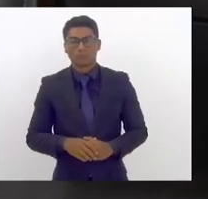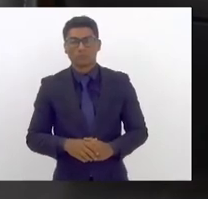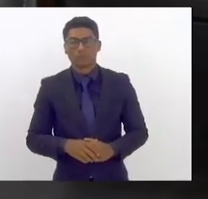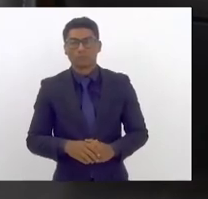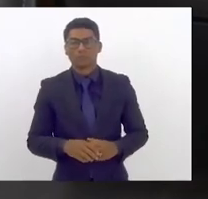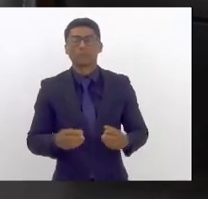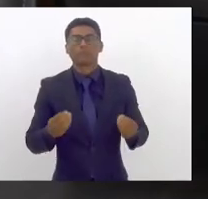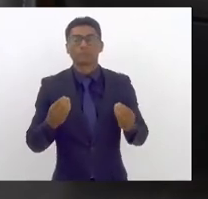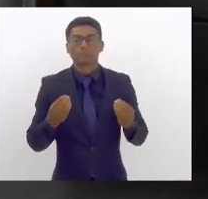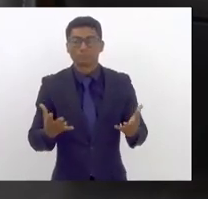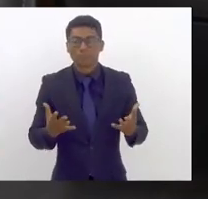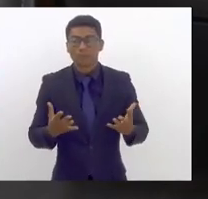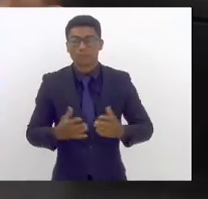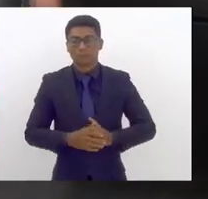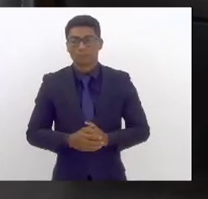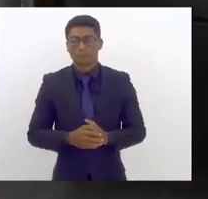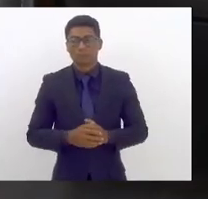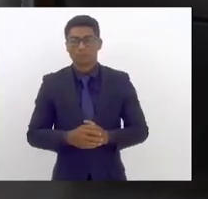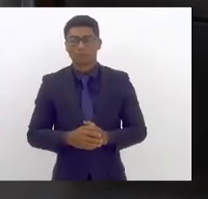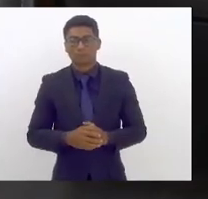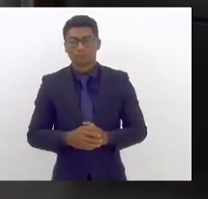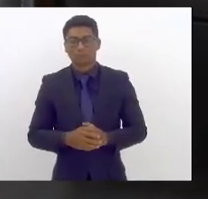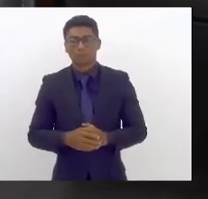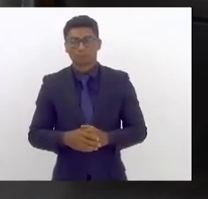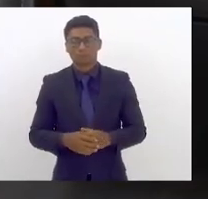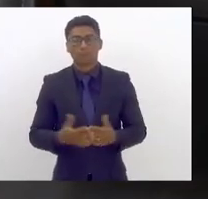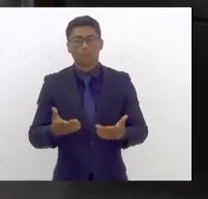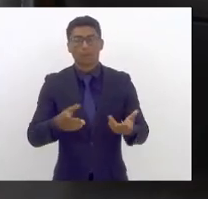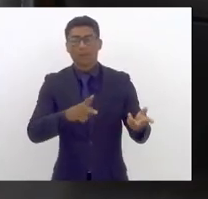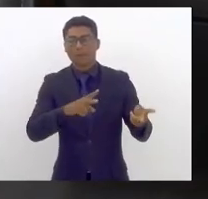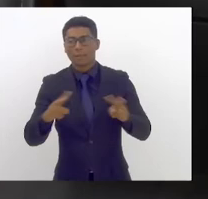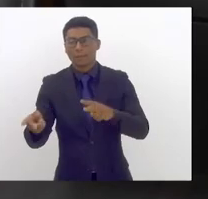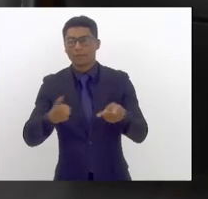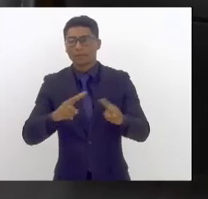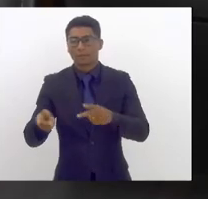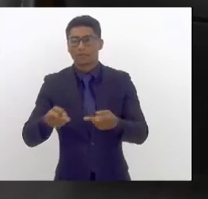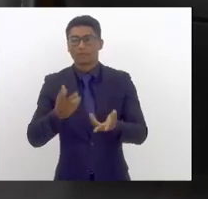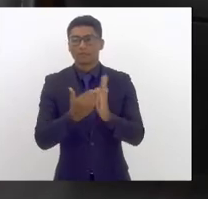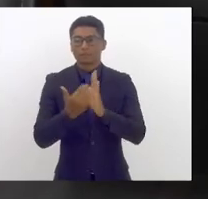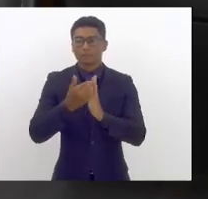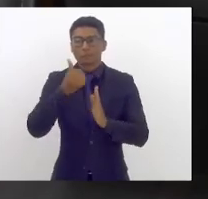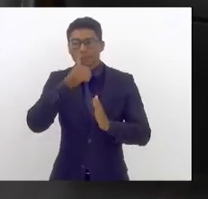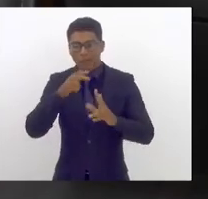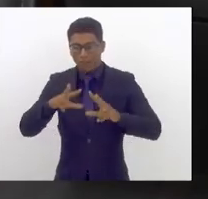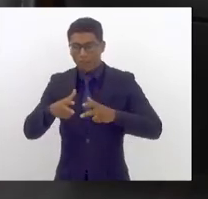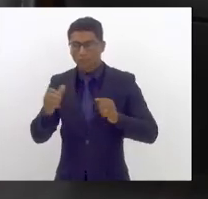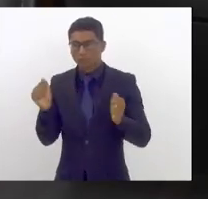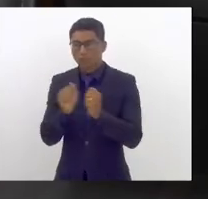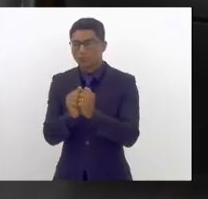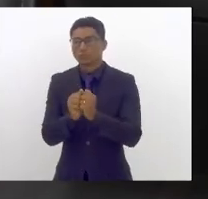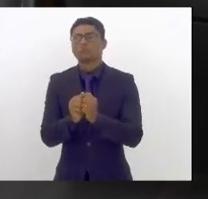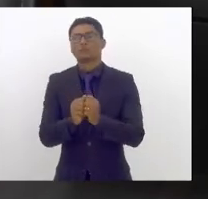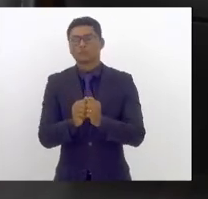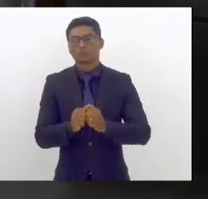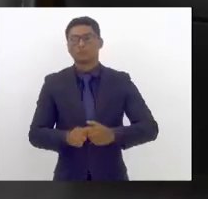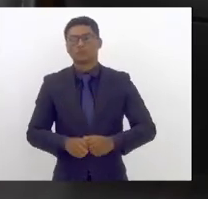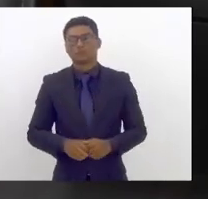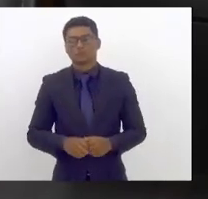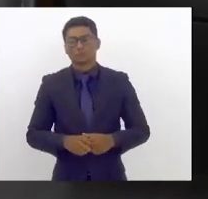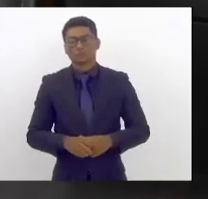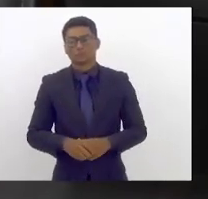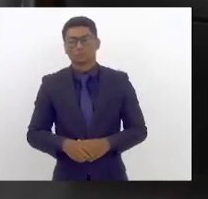tenha aí mais espaço de encaminhamentos junto com a comissão de mulheres de Amparo as nossas mulheres